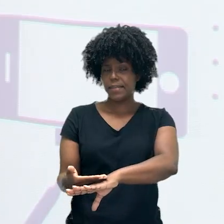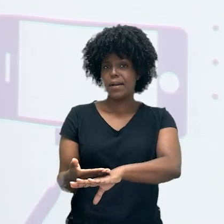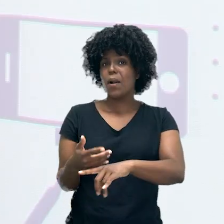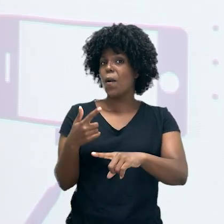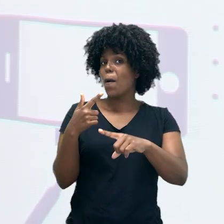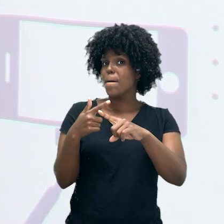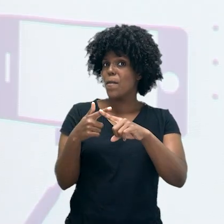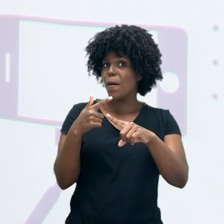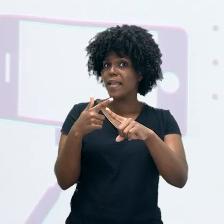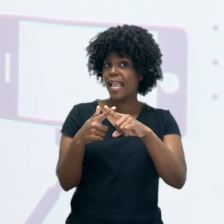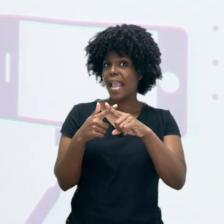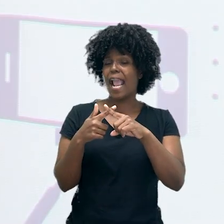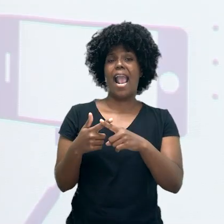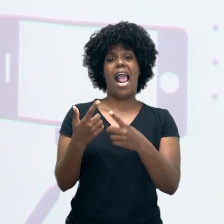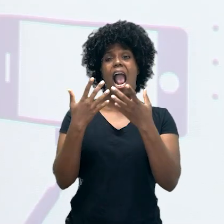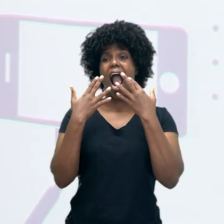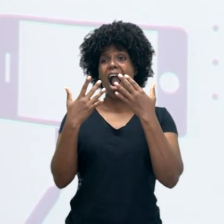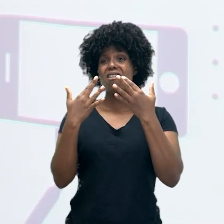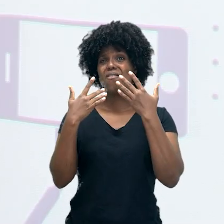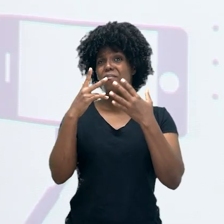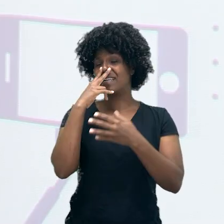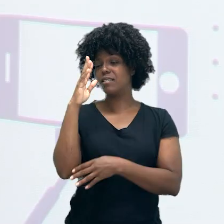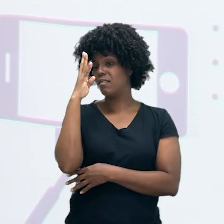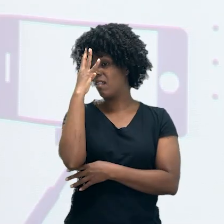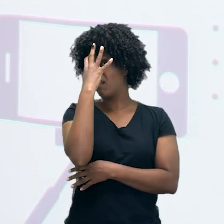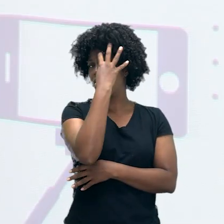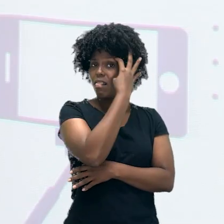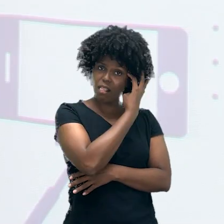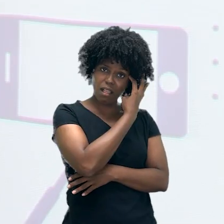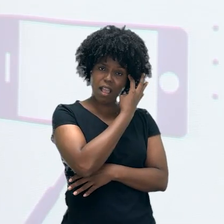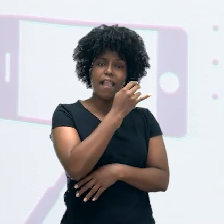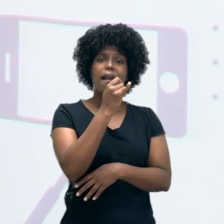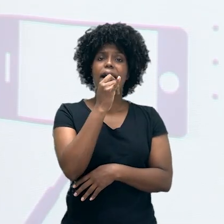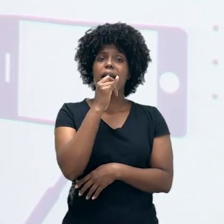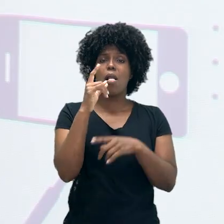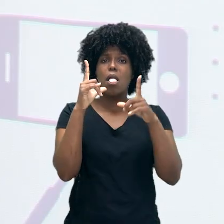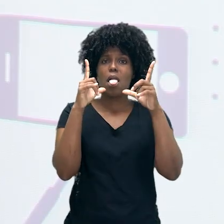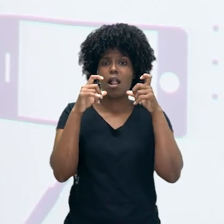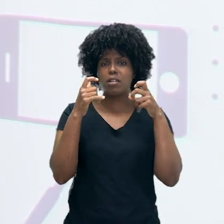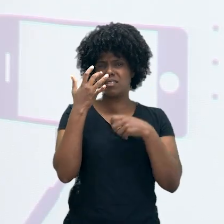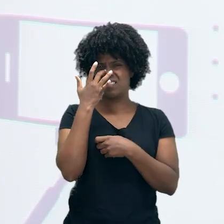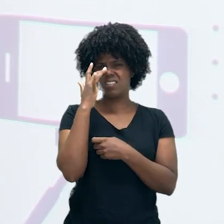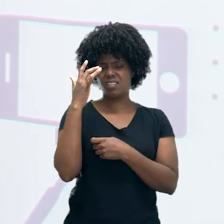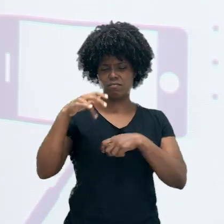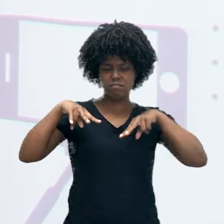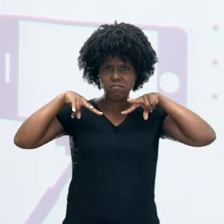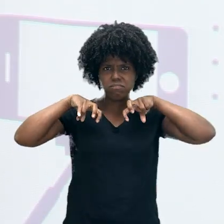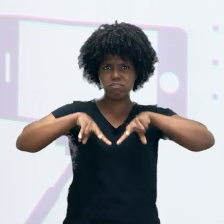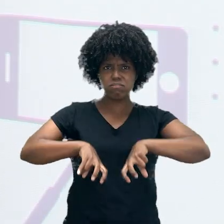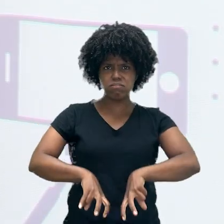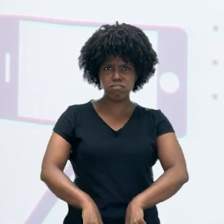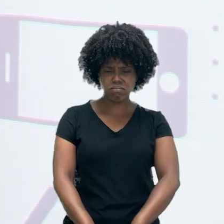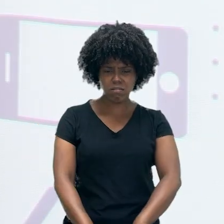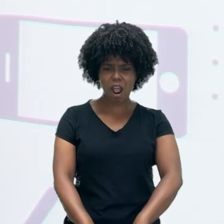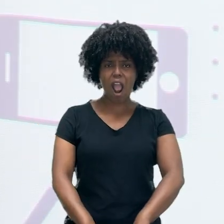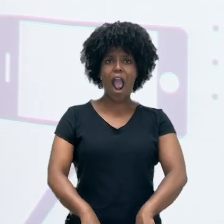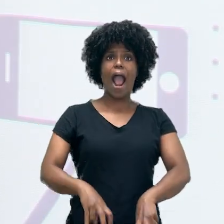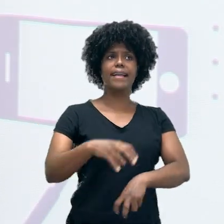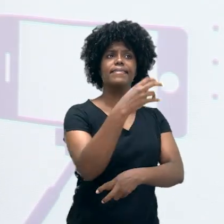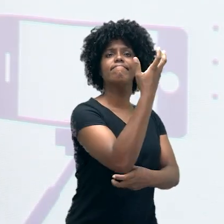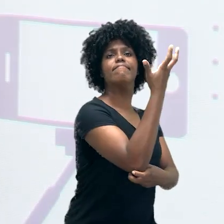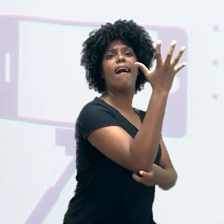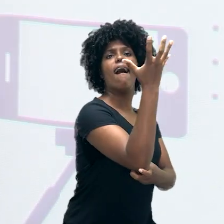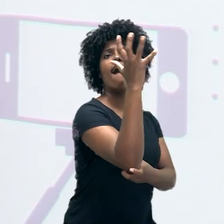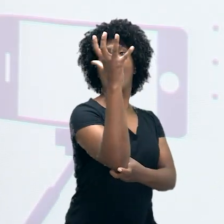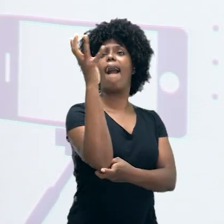as cores não vão distrair do que ele realmente quer mostrar. Então, por exemplo, uma foto de garimpo. Pode ser que nessa foto de garimpo